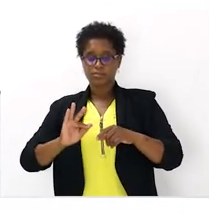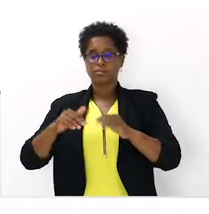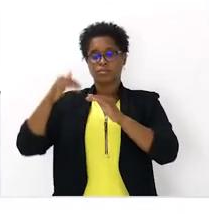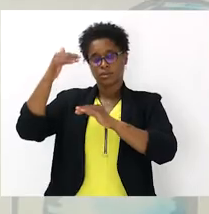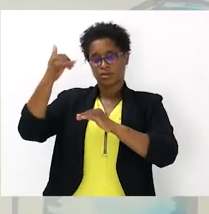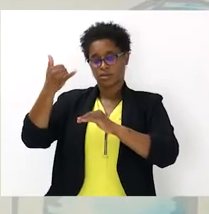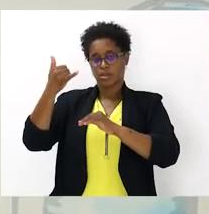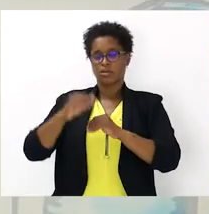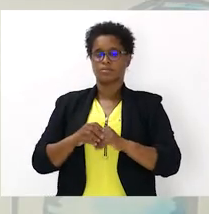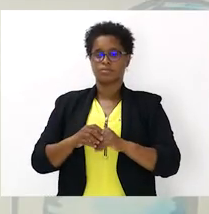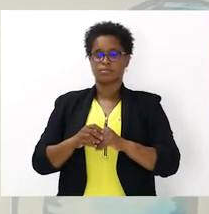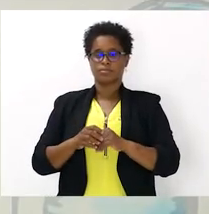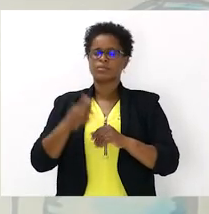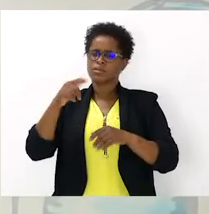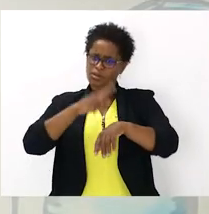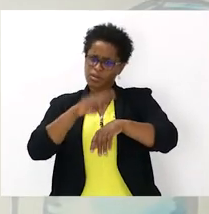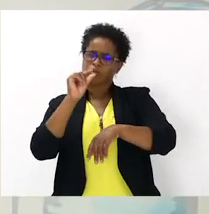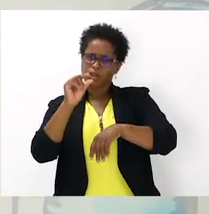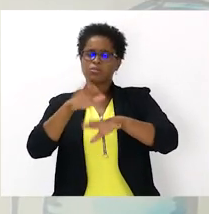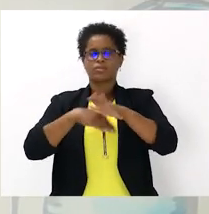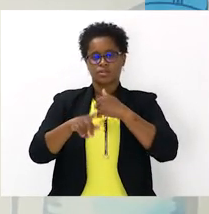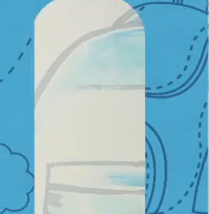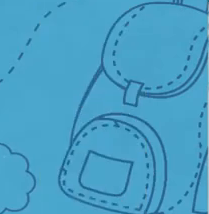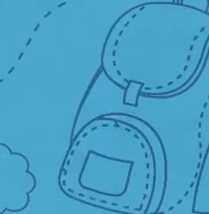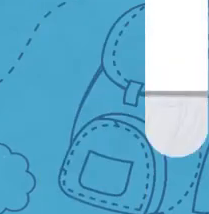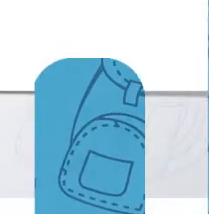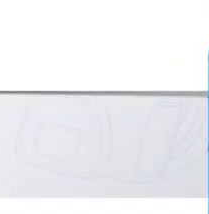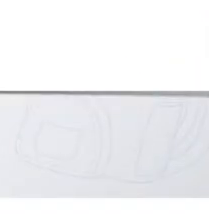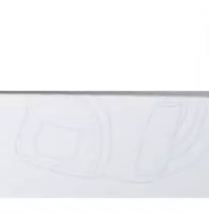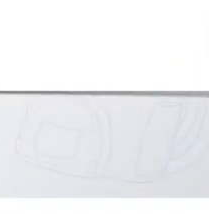quadrado. Vocês têm um tempinho para resolver.